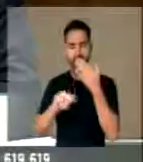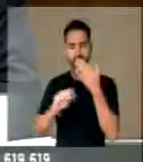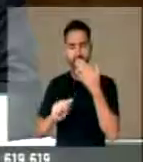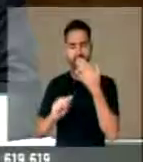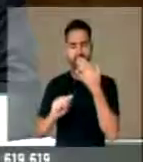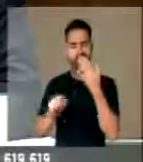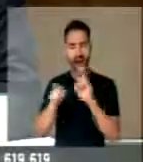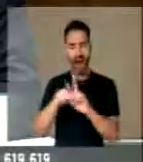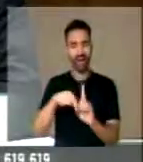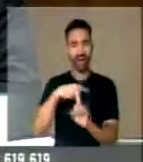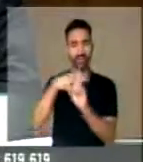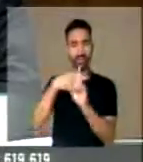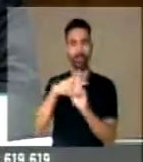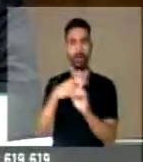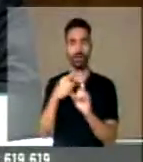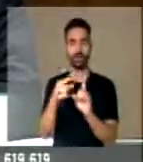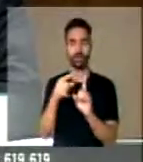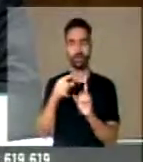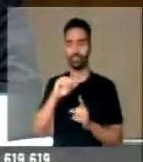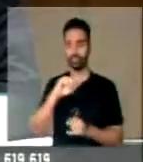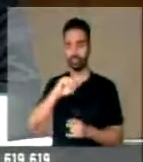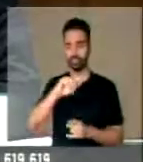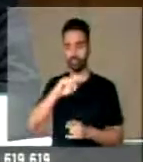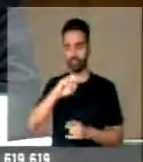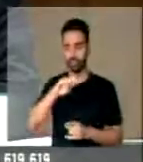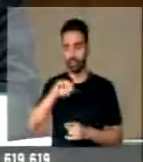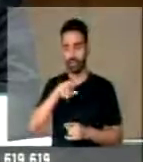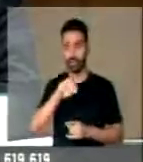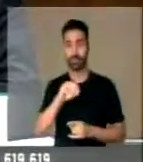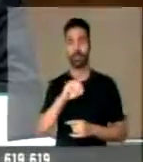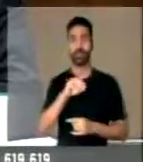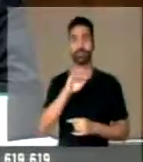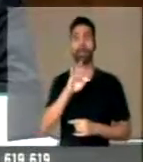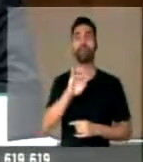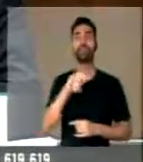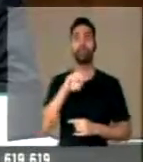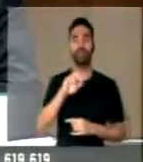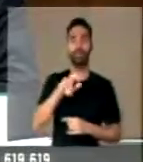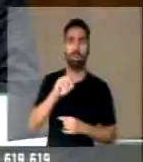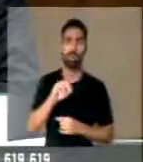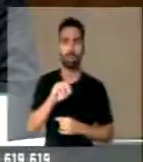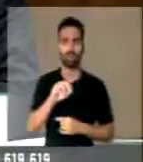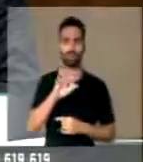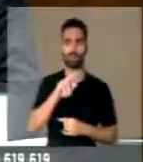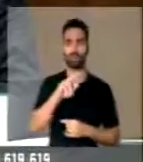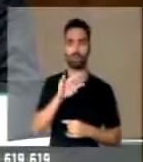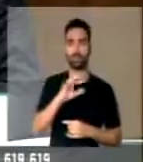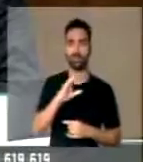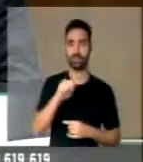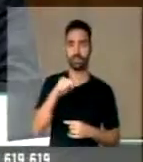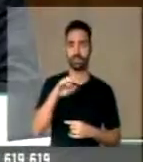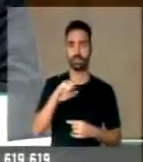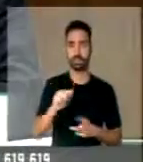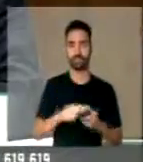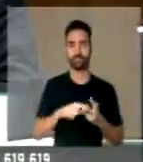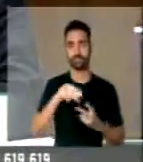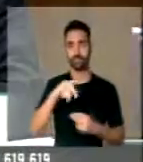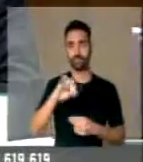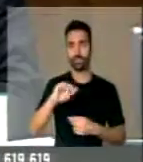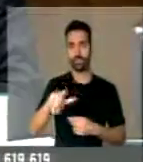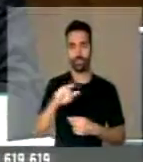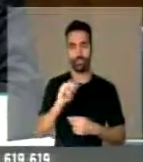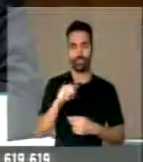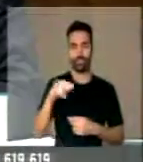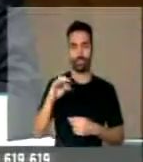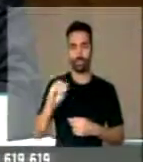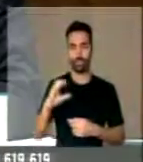Cruz Cabugá, por Gervásio Pires, pelo vigário Tenório, por Frei Caneca, Manuel de Carvalho, por Antônio